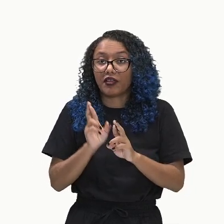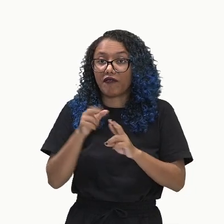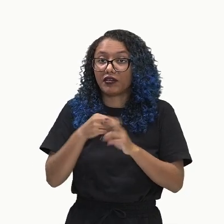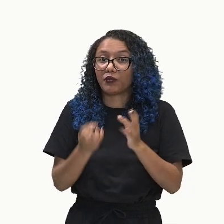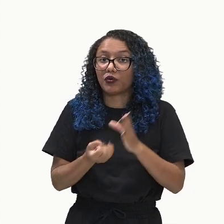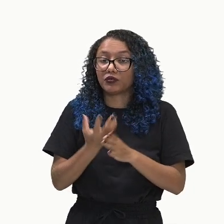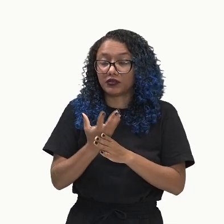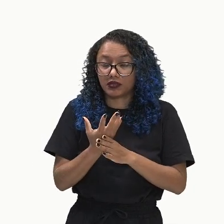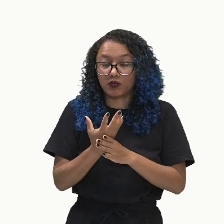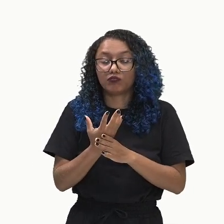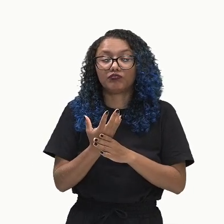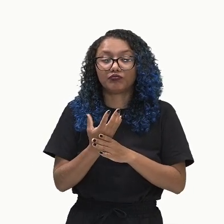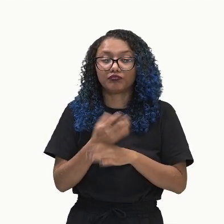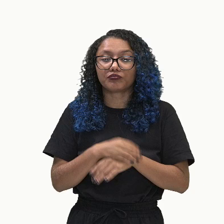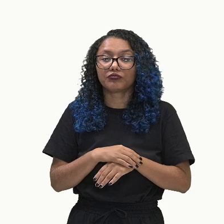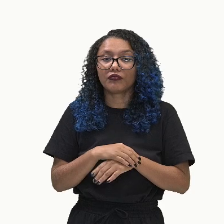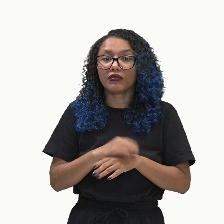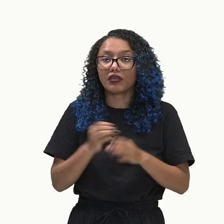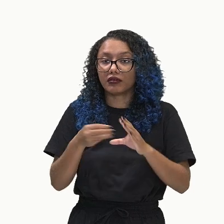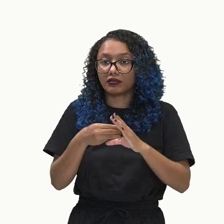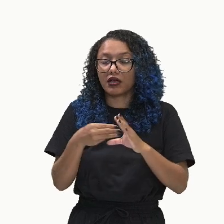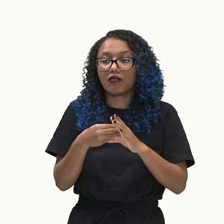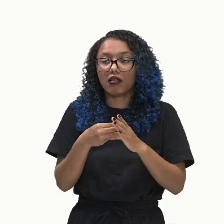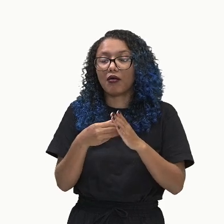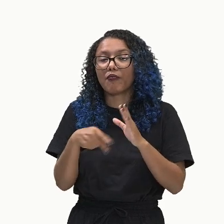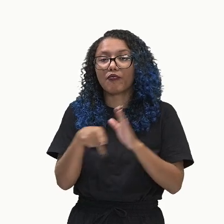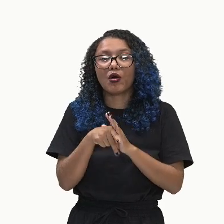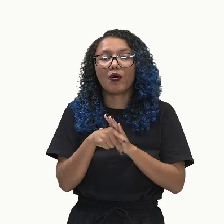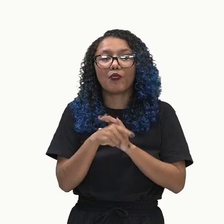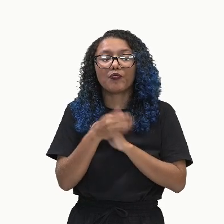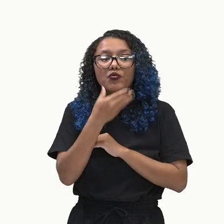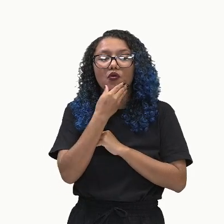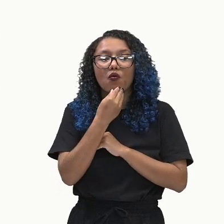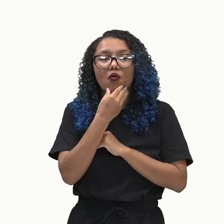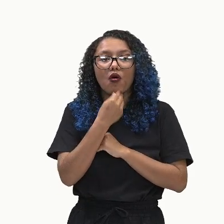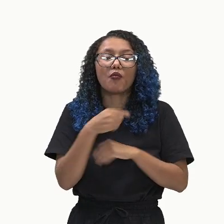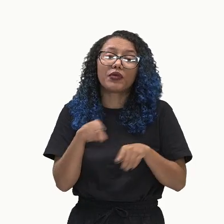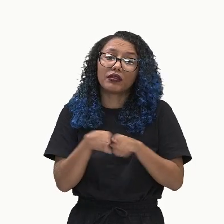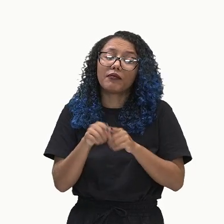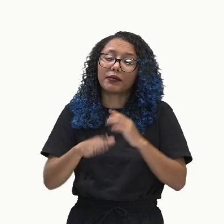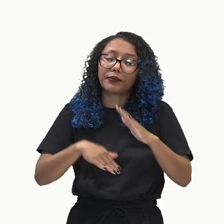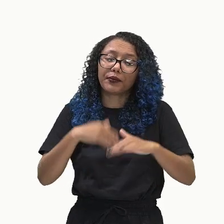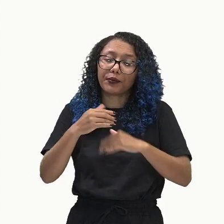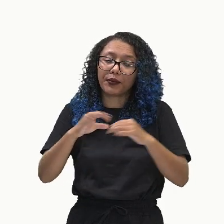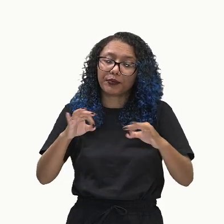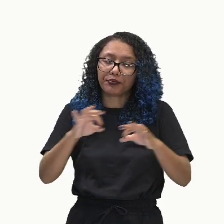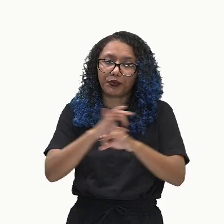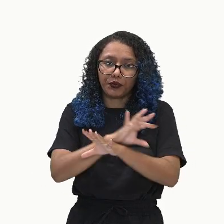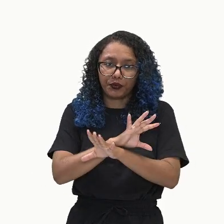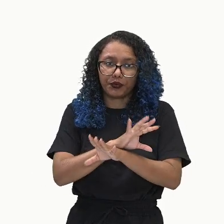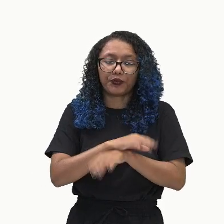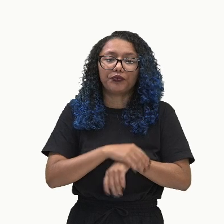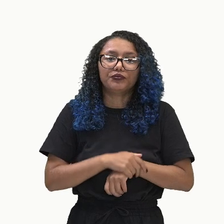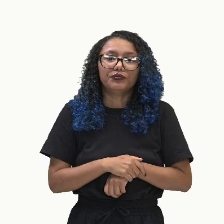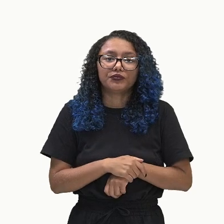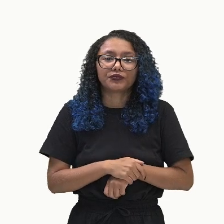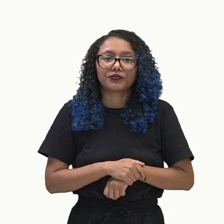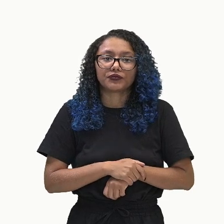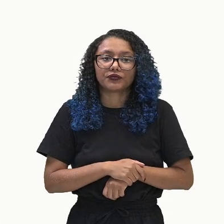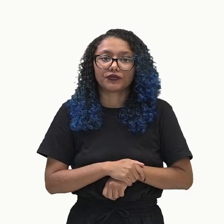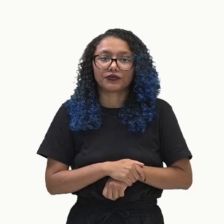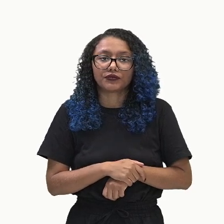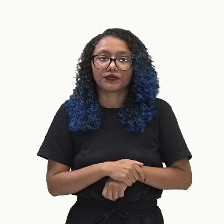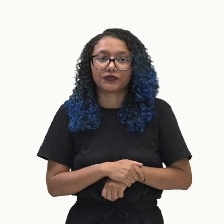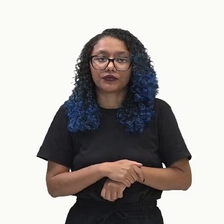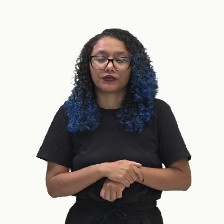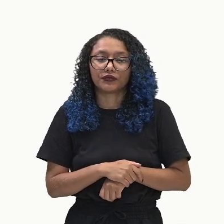E também na diferenciação e maturação destas células. Vamos rever aí, ó, as estruturas